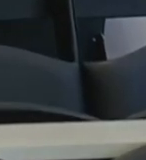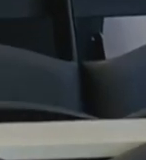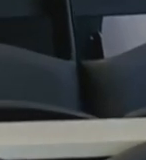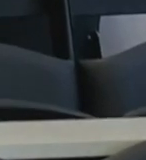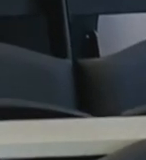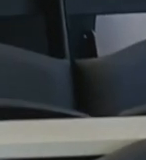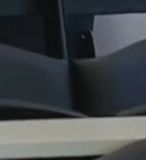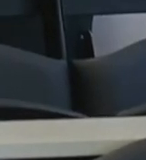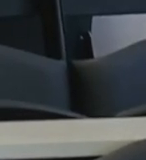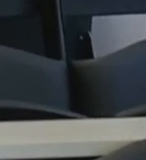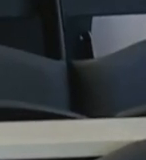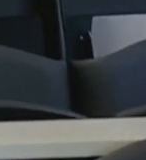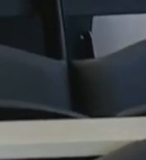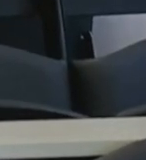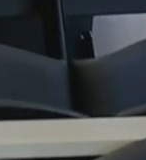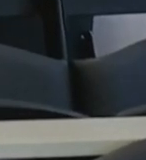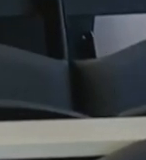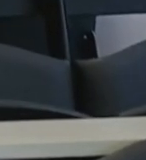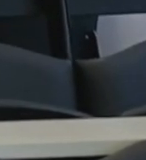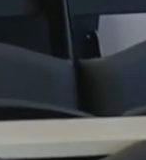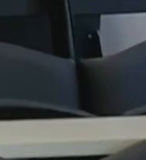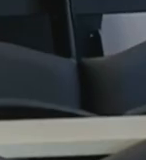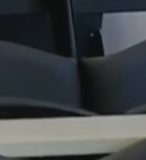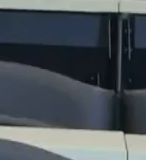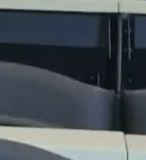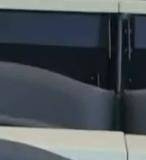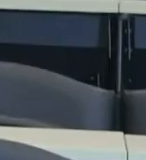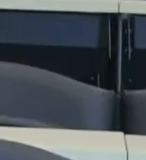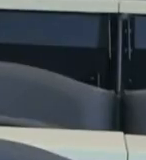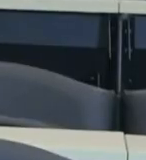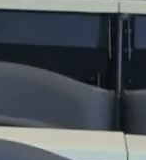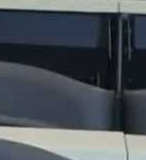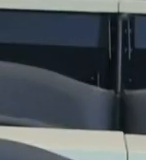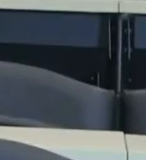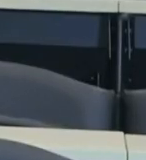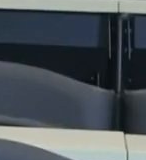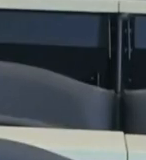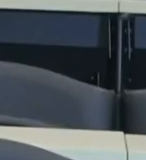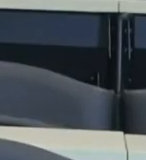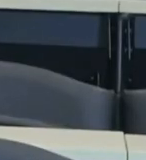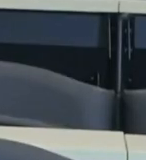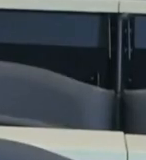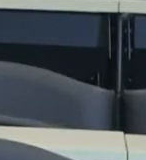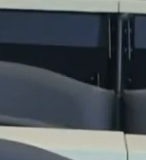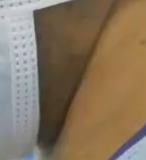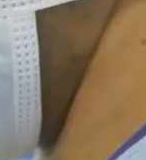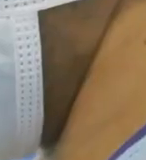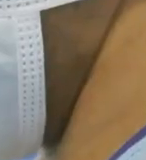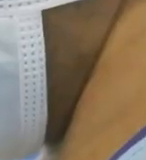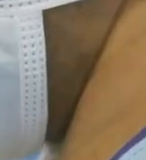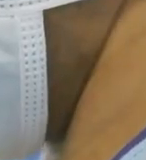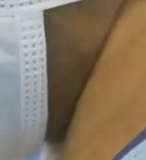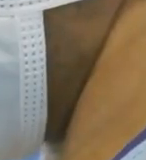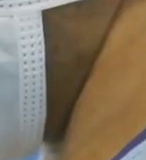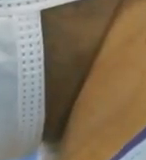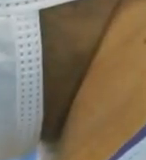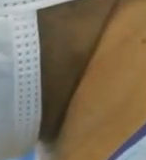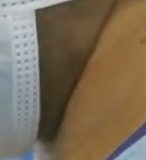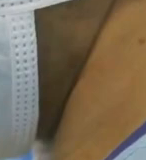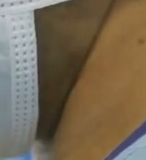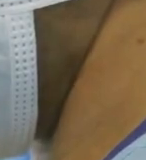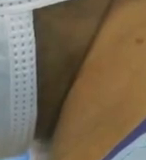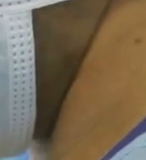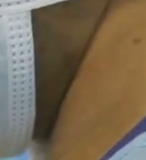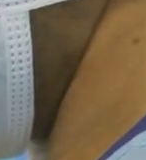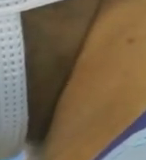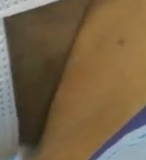trabalho. A FEUESC sempre esteve presente em todas as regiões do estado de Santa Catarina. O Código de Ética